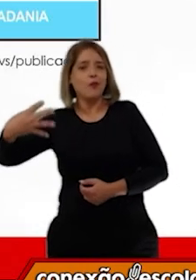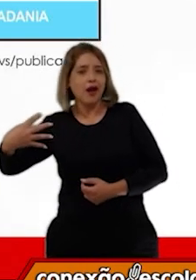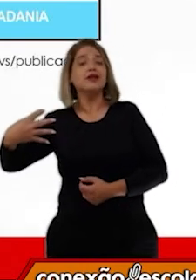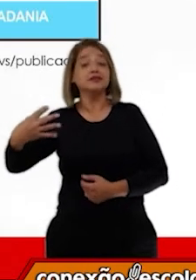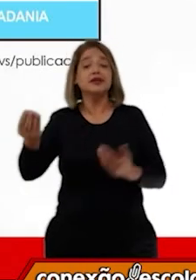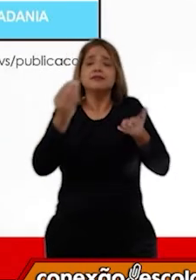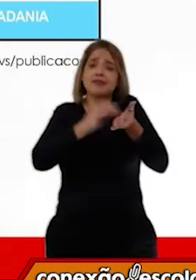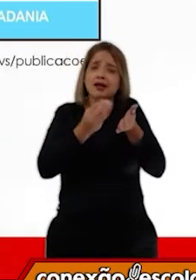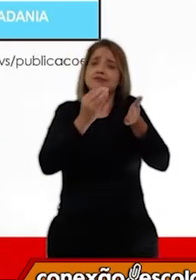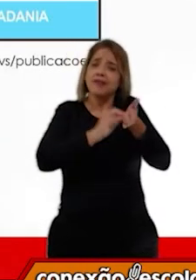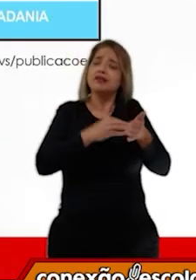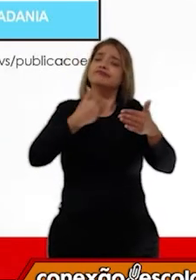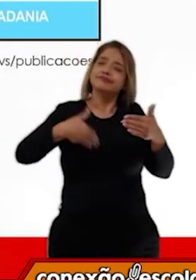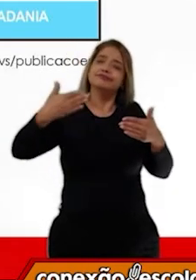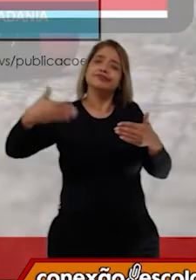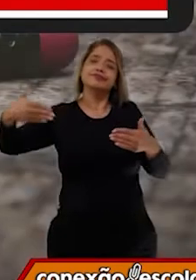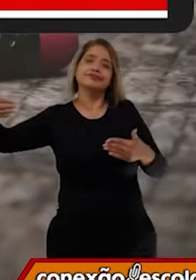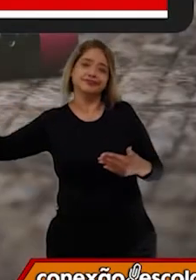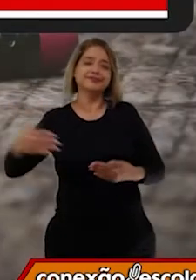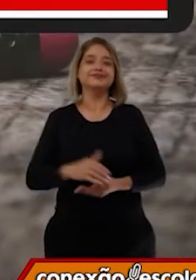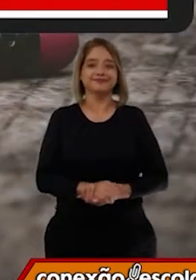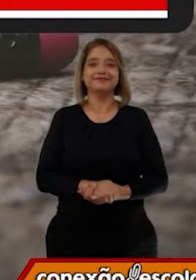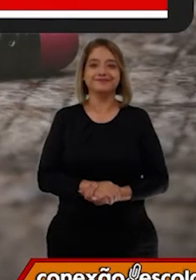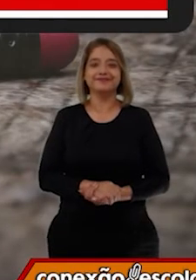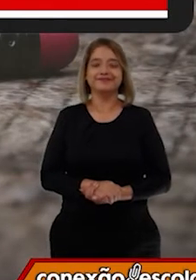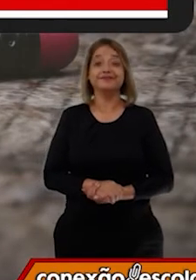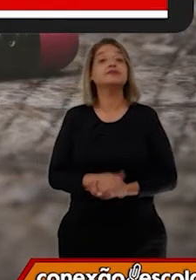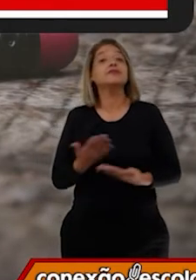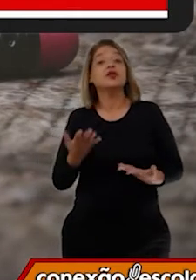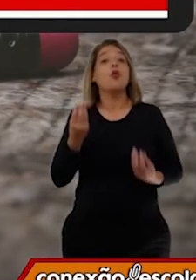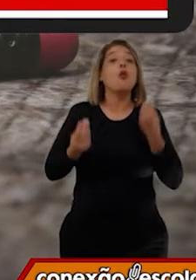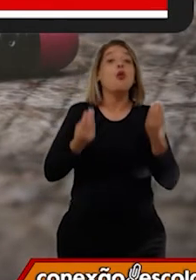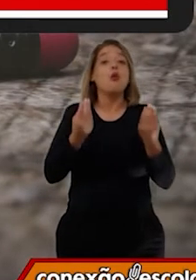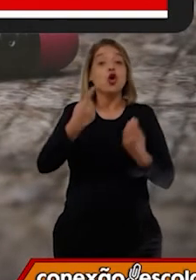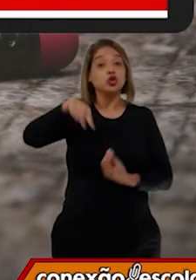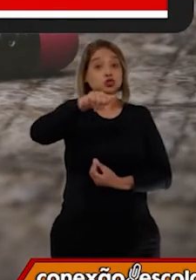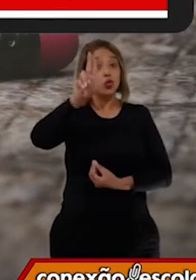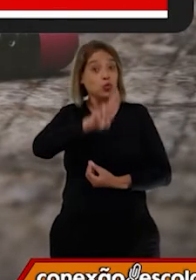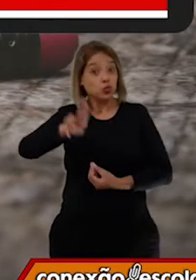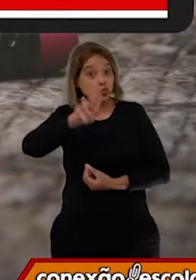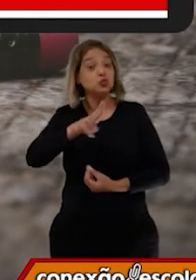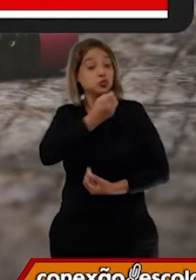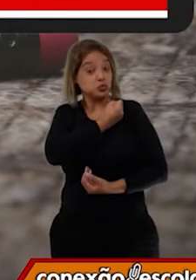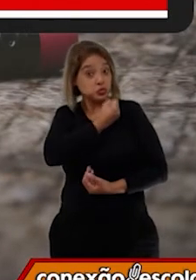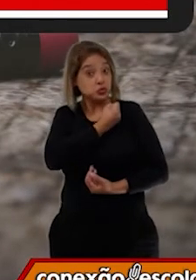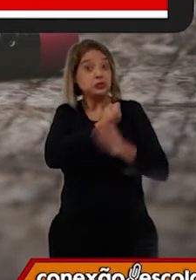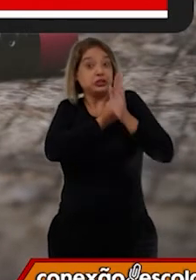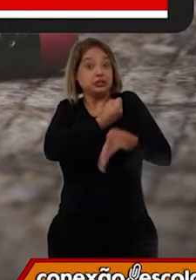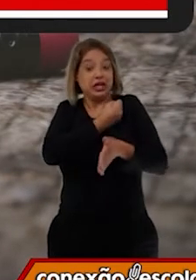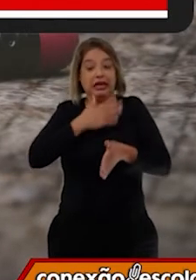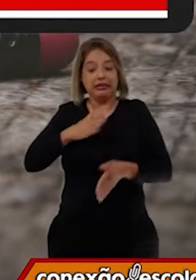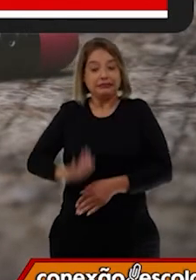quarta dose e assim por diante. Então, olha só como usamos os números desde que nascemos. Tem também